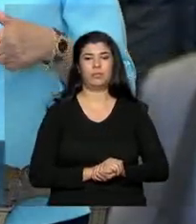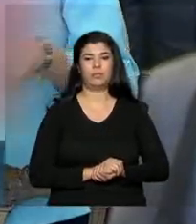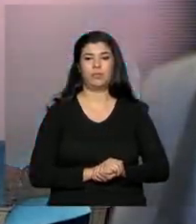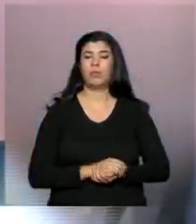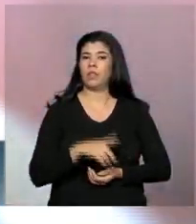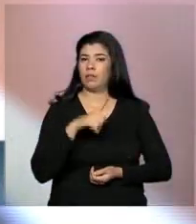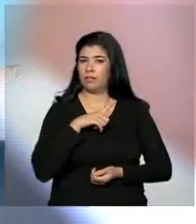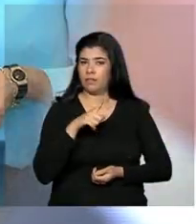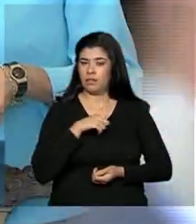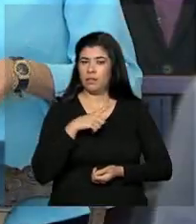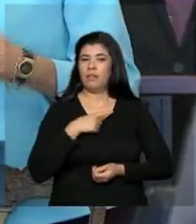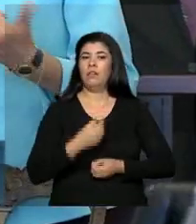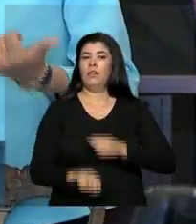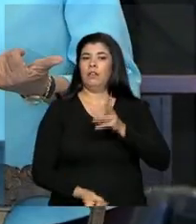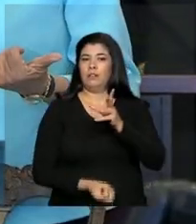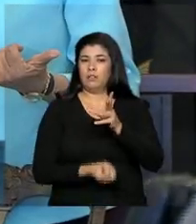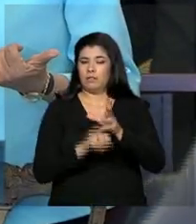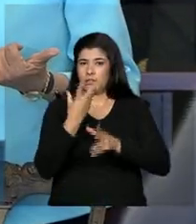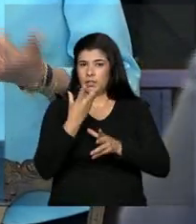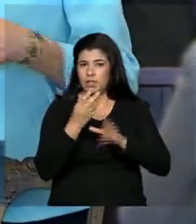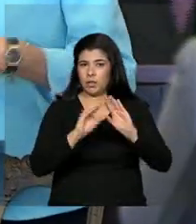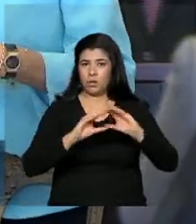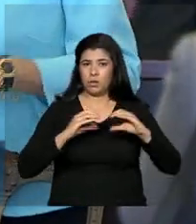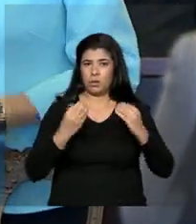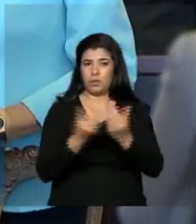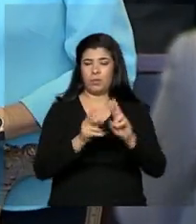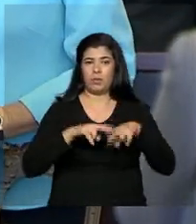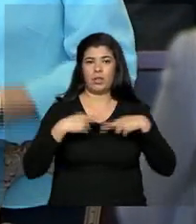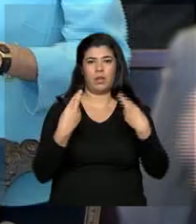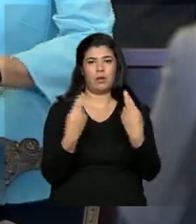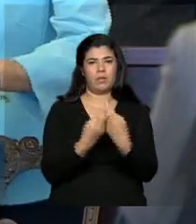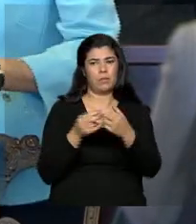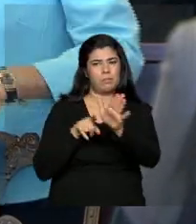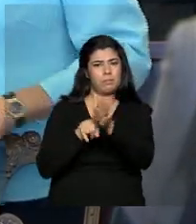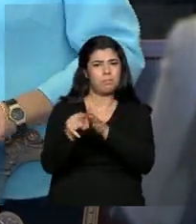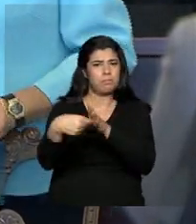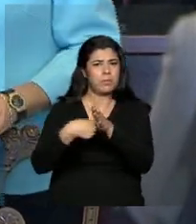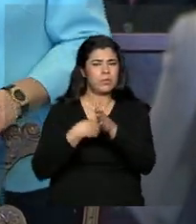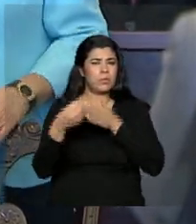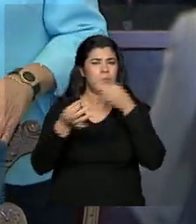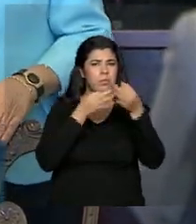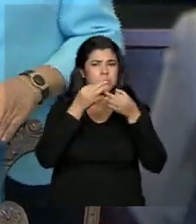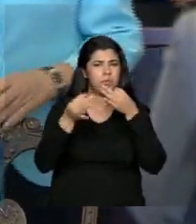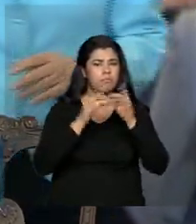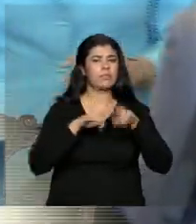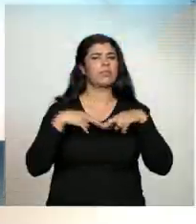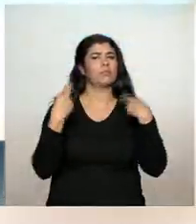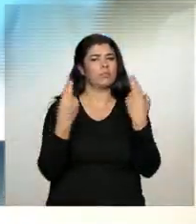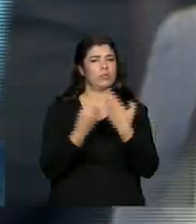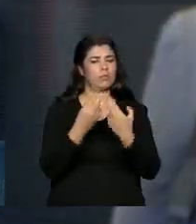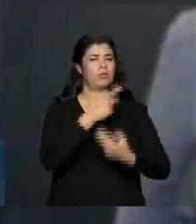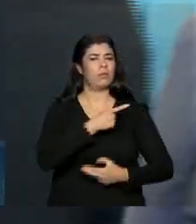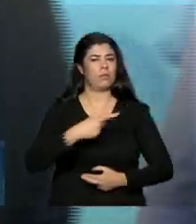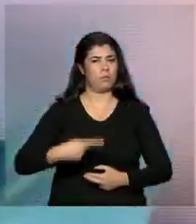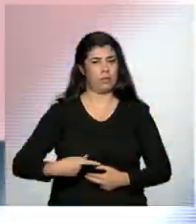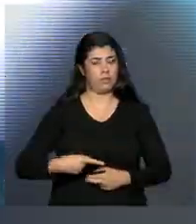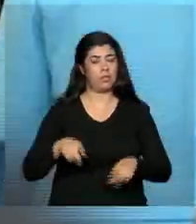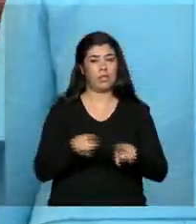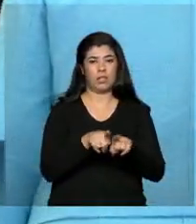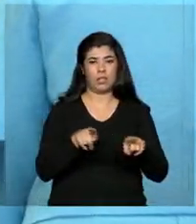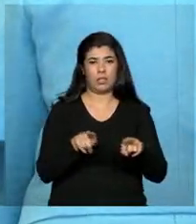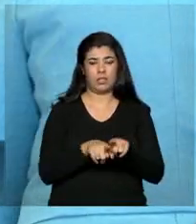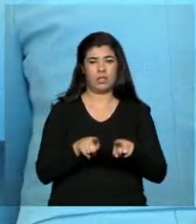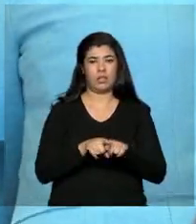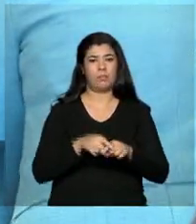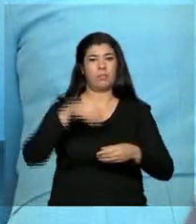A criação desse mecanismo de consultas de alto nível prevê a realização de reuniões presidenciais e também